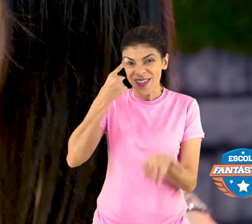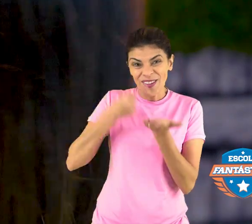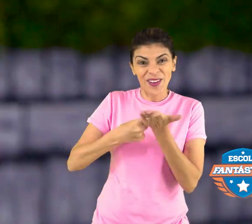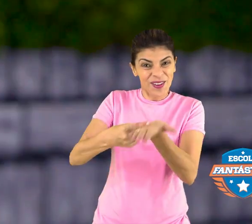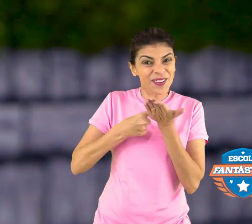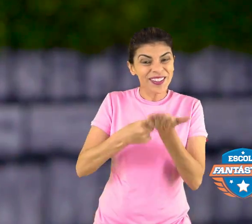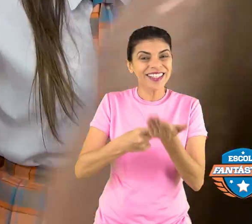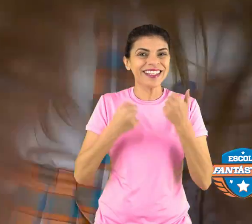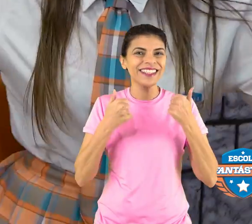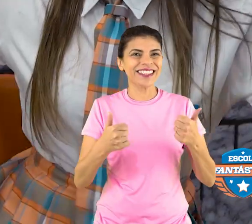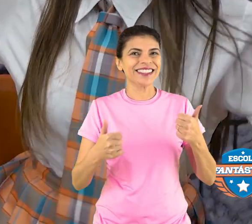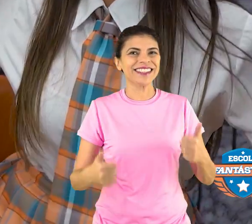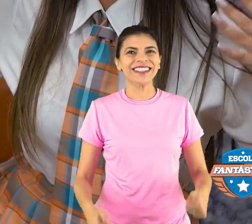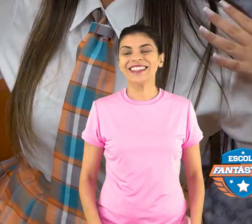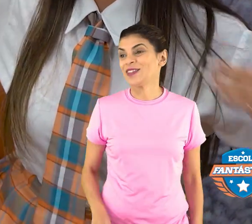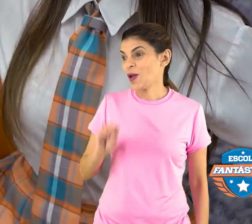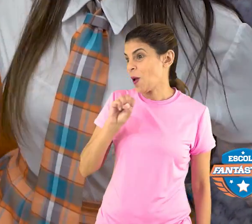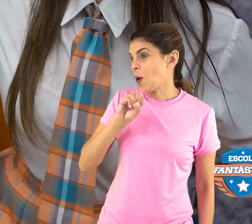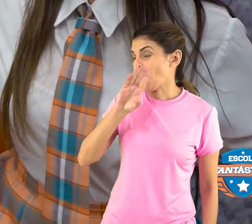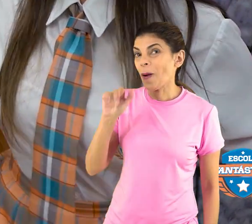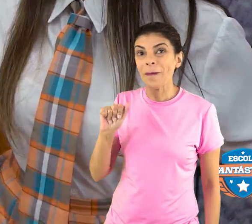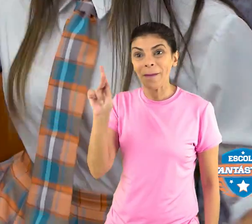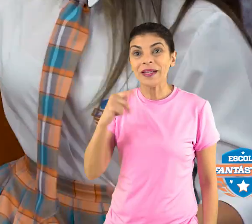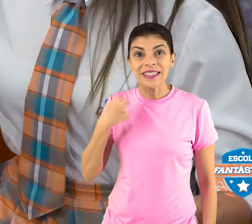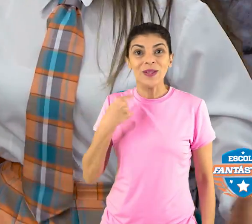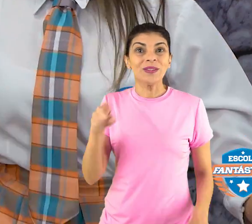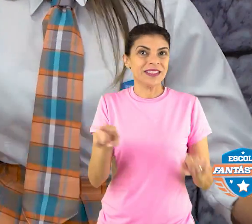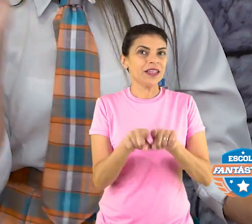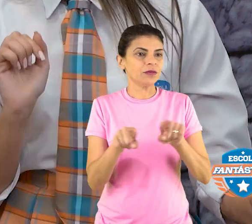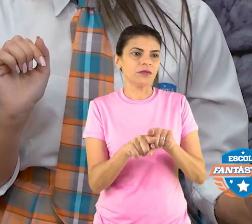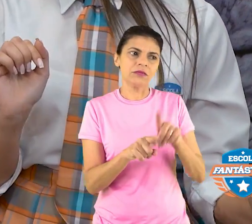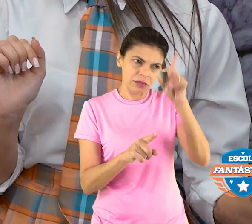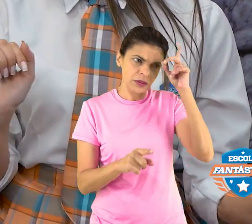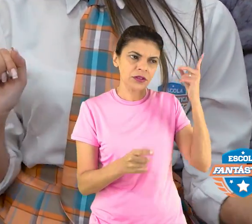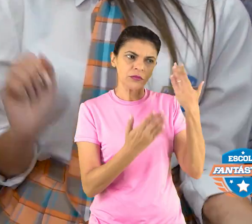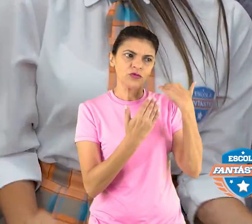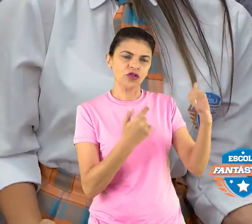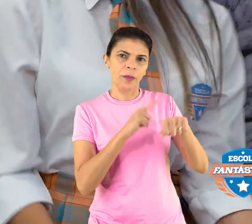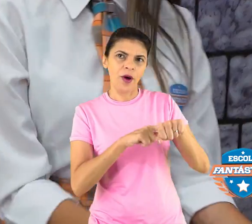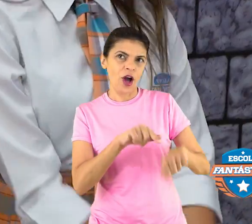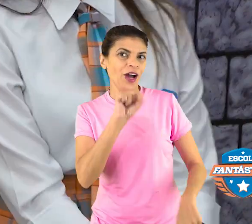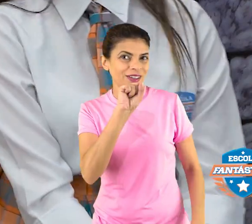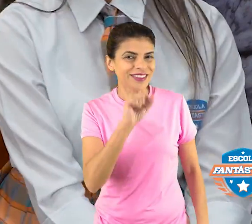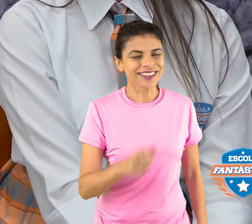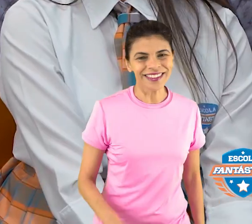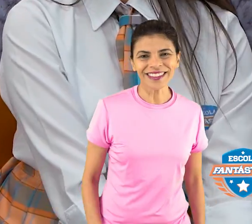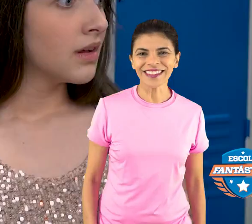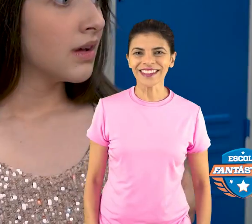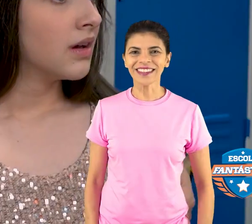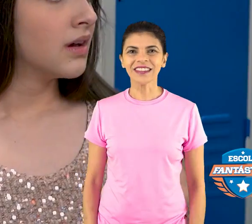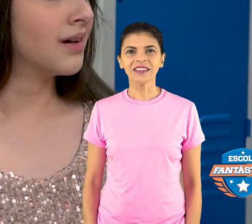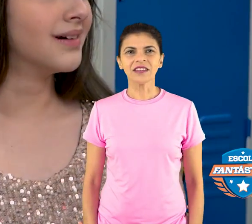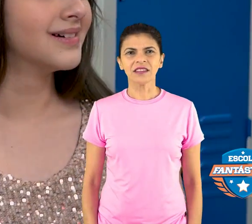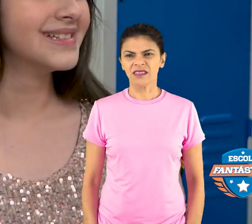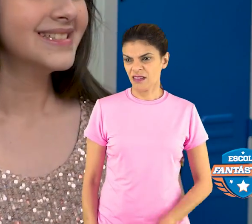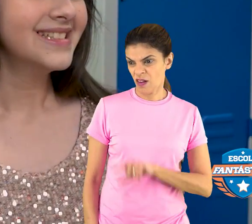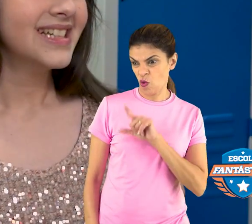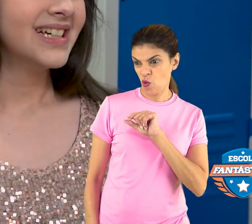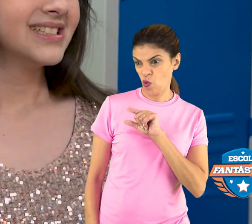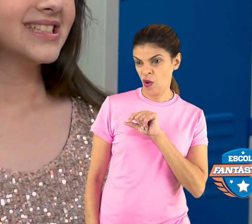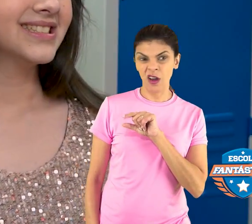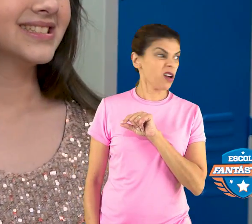Combinado! Opa, pizza, tô dentro! Ô, Daniel, me busca às 8, tá? O